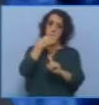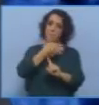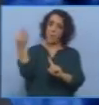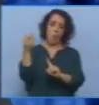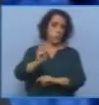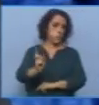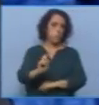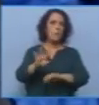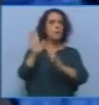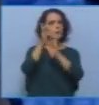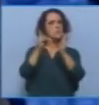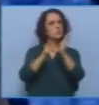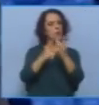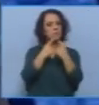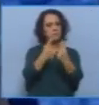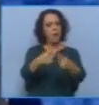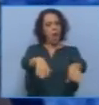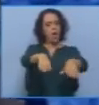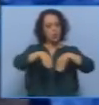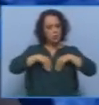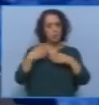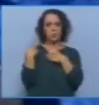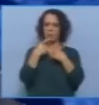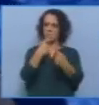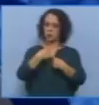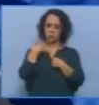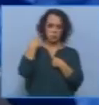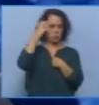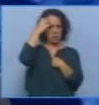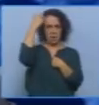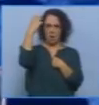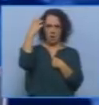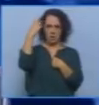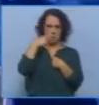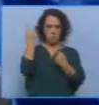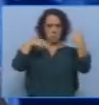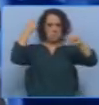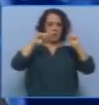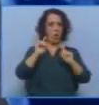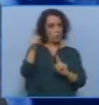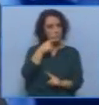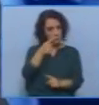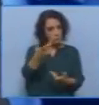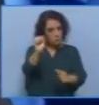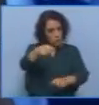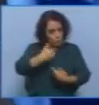Jesus Cristo assumiu as suas responsabilidades. Não disse, não sou rei, não. Disse, é como dizes, sou